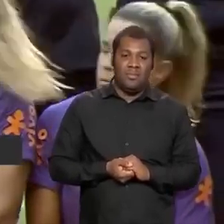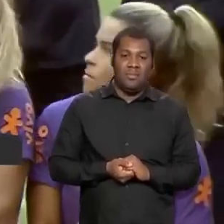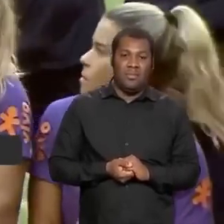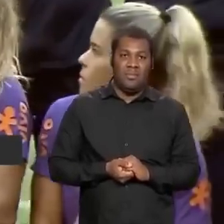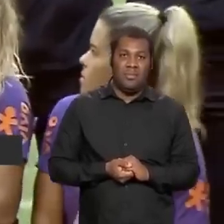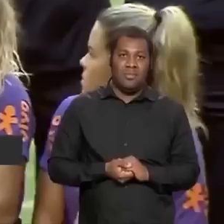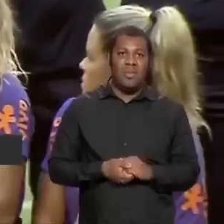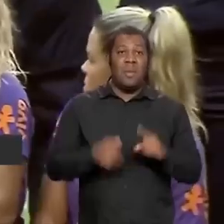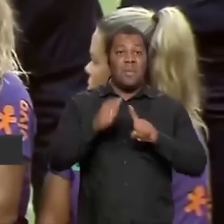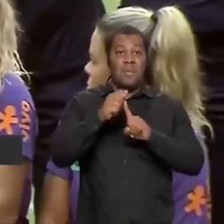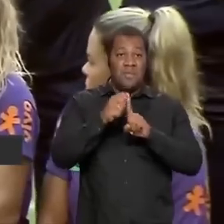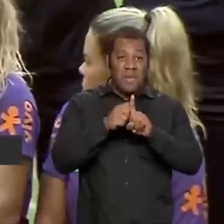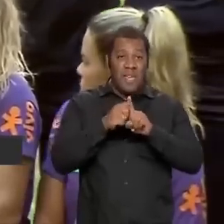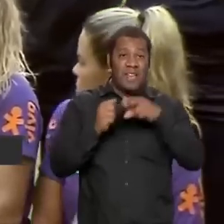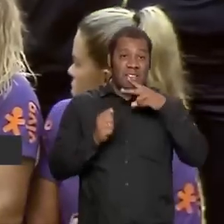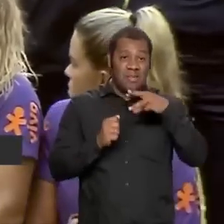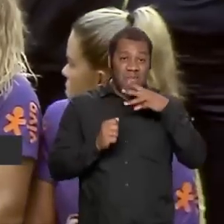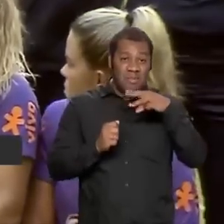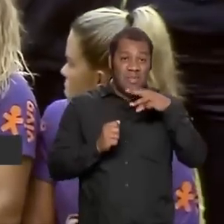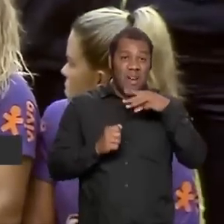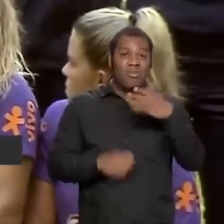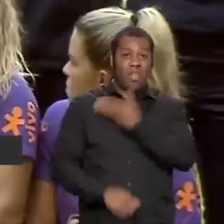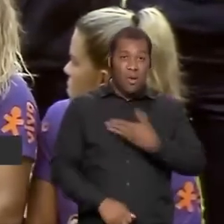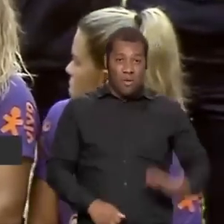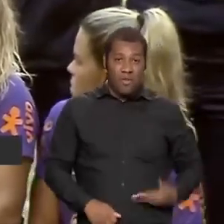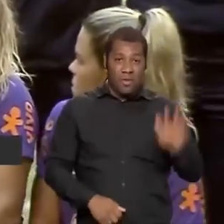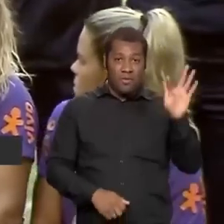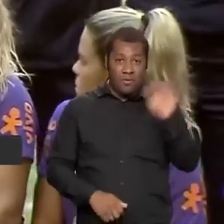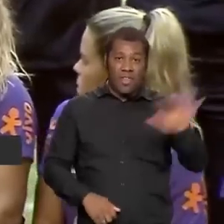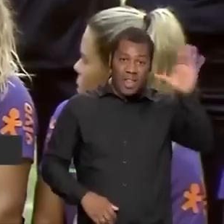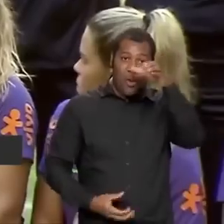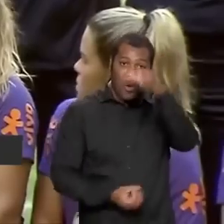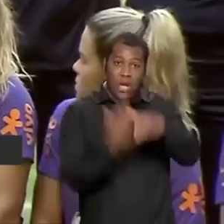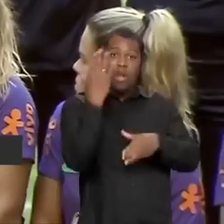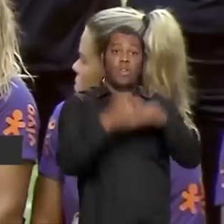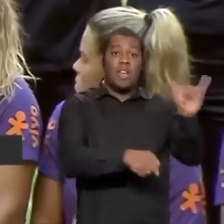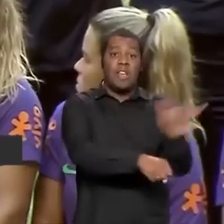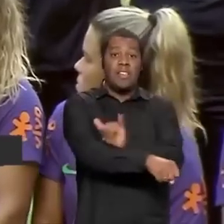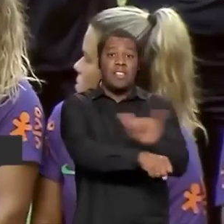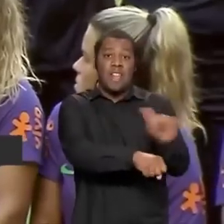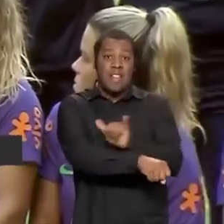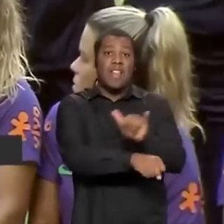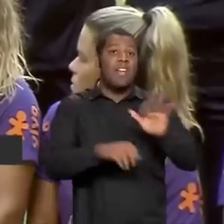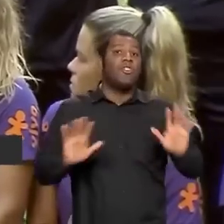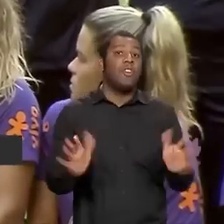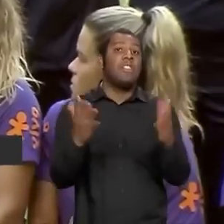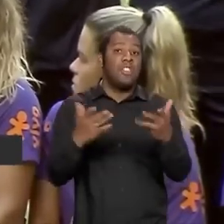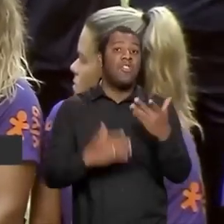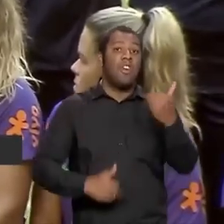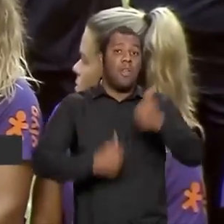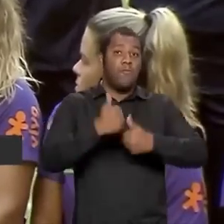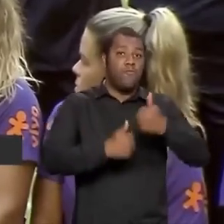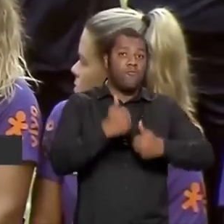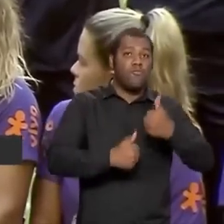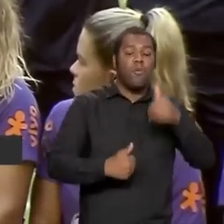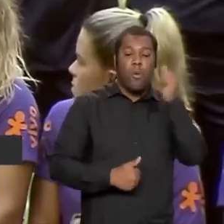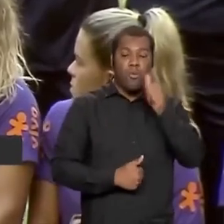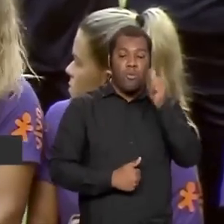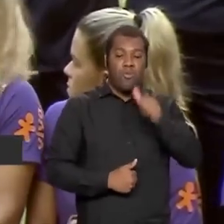Em março, o governo publicou um decreto que criou a Estratégia Nacional para o Futebol Feminino.